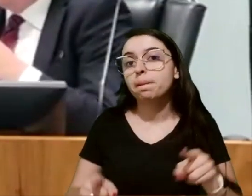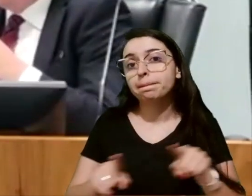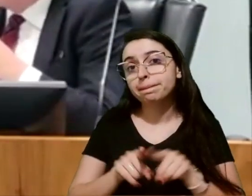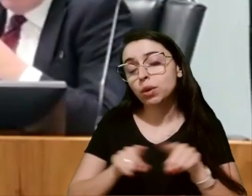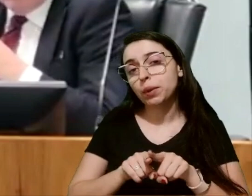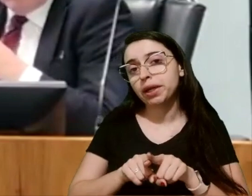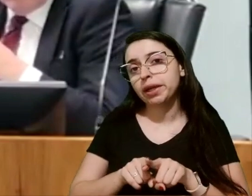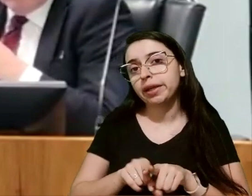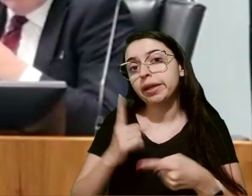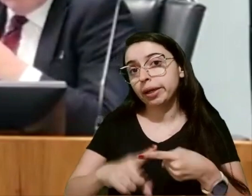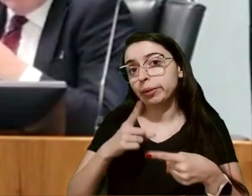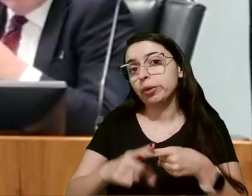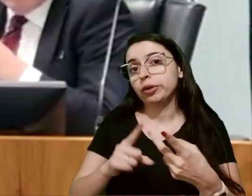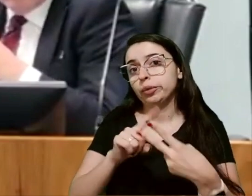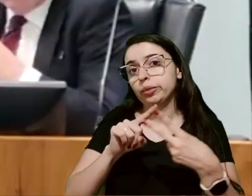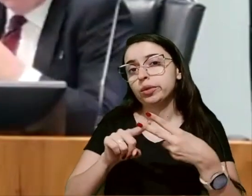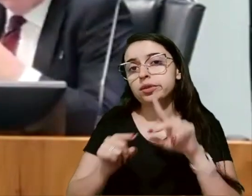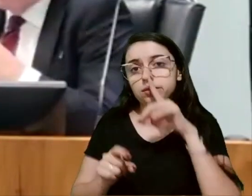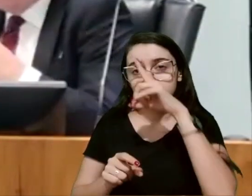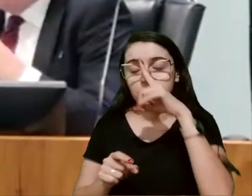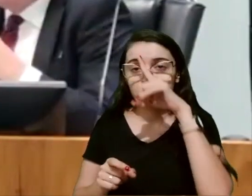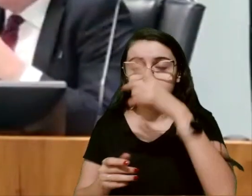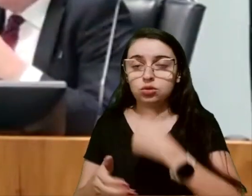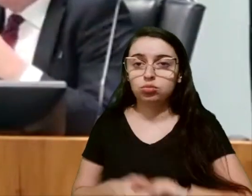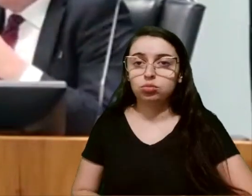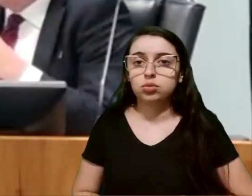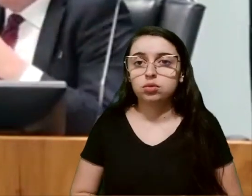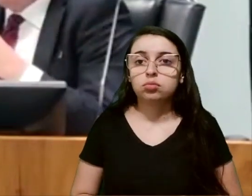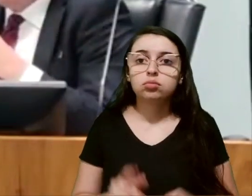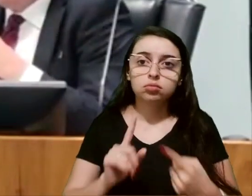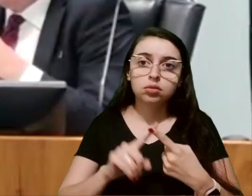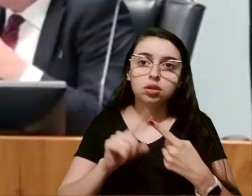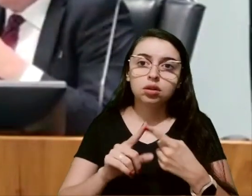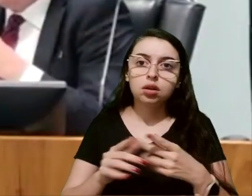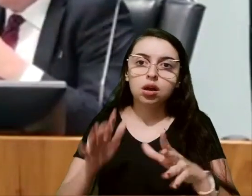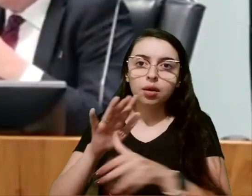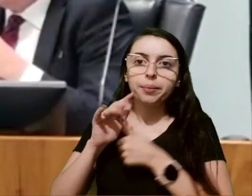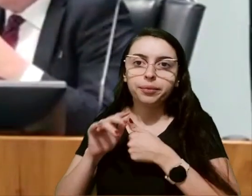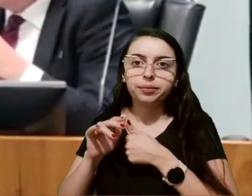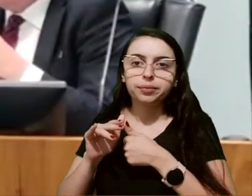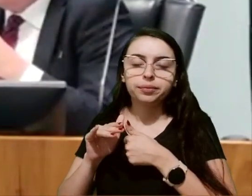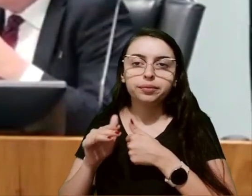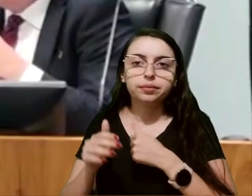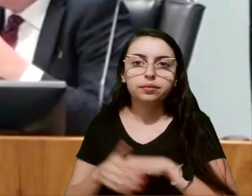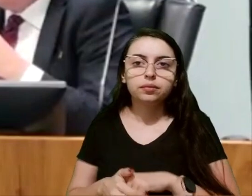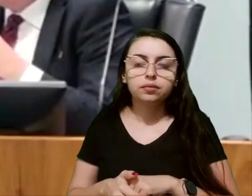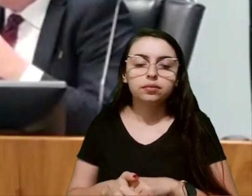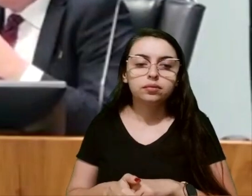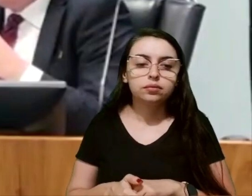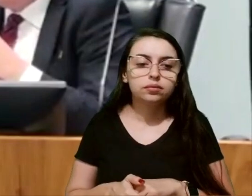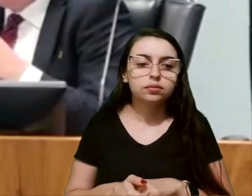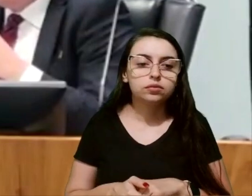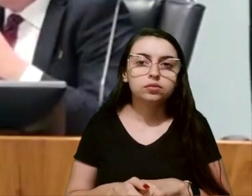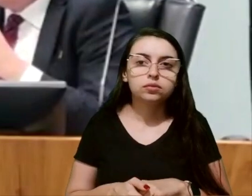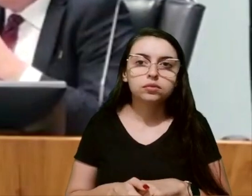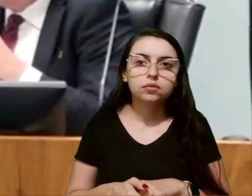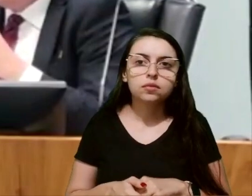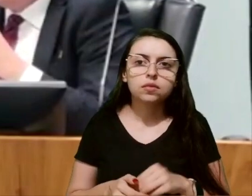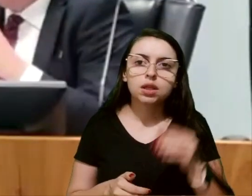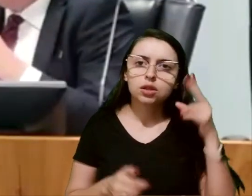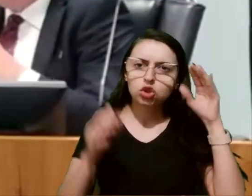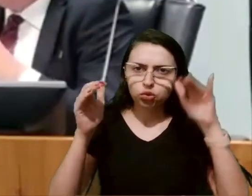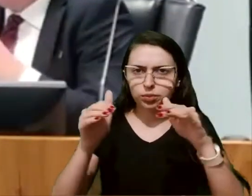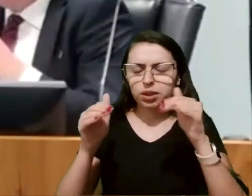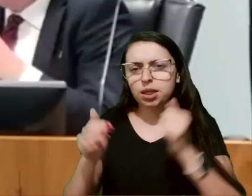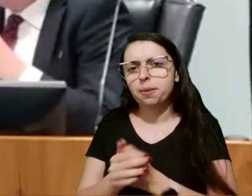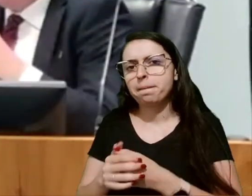por quê? Porque ela tem 2 grandes riscos, que foram bem colocados aqui. Um é captura. Então, assim,